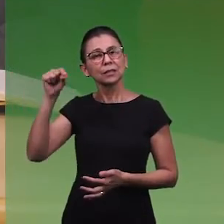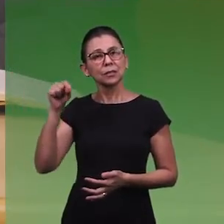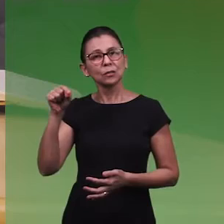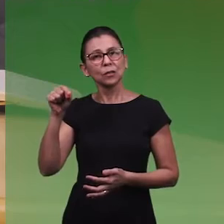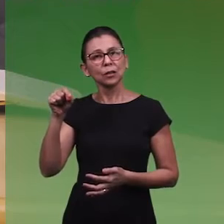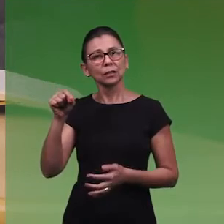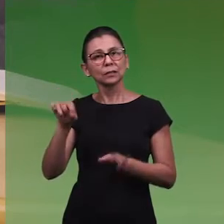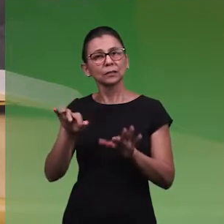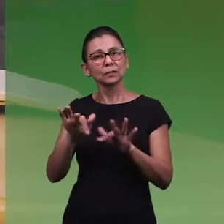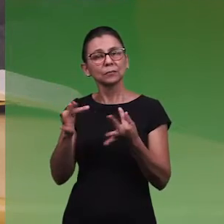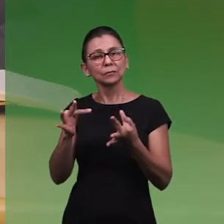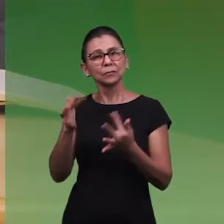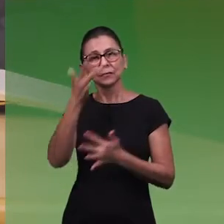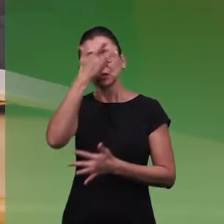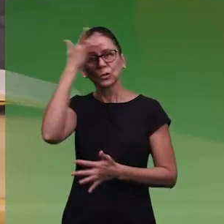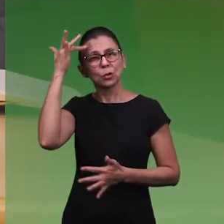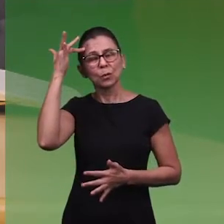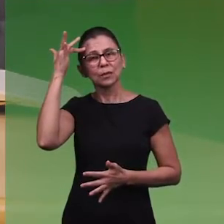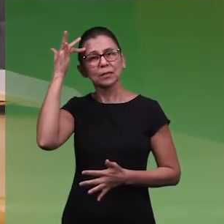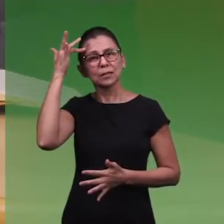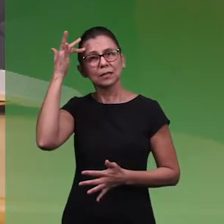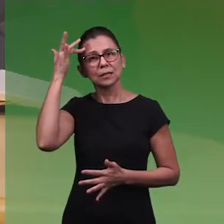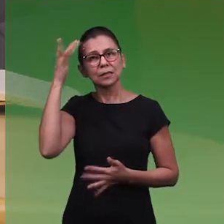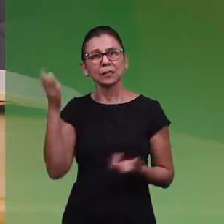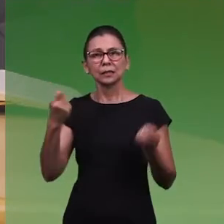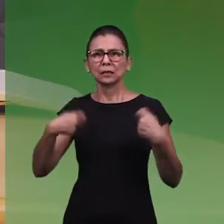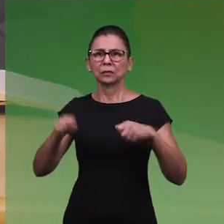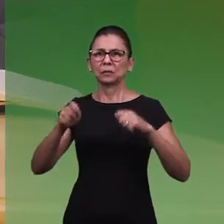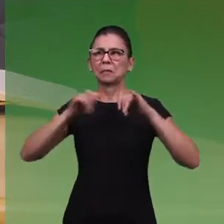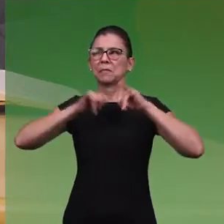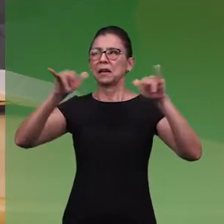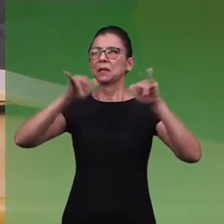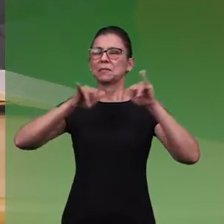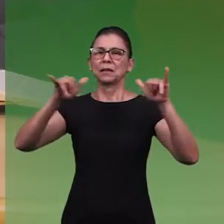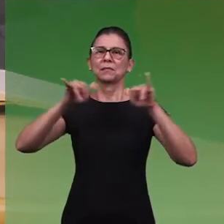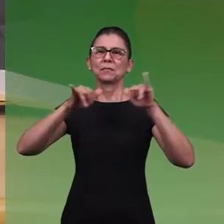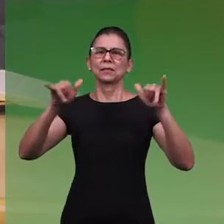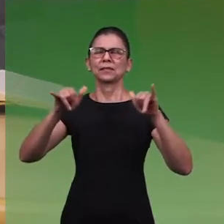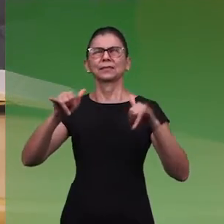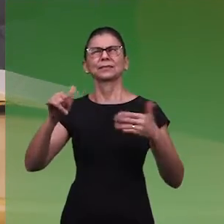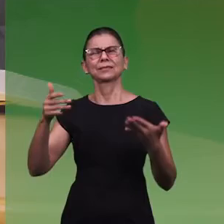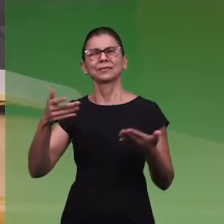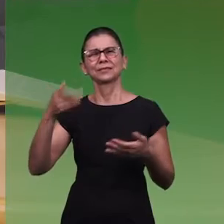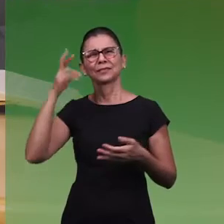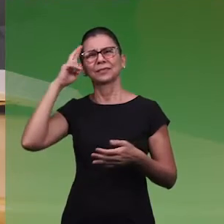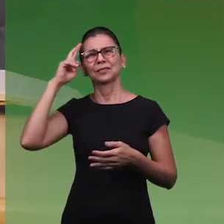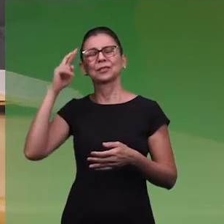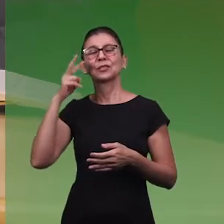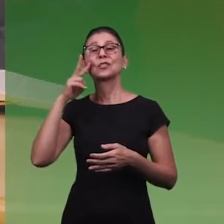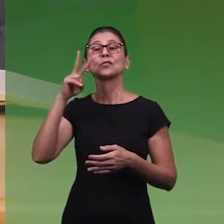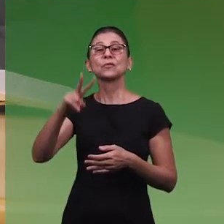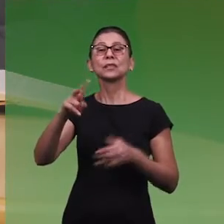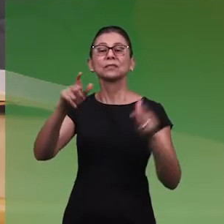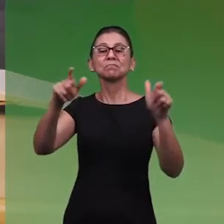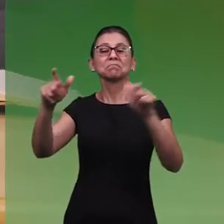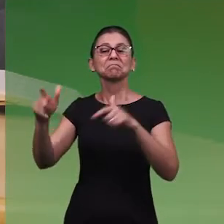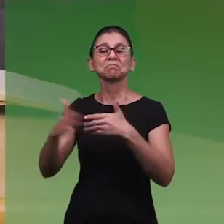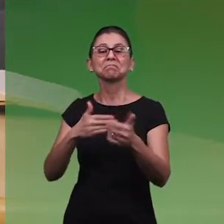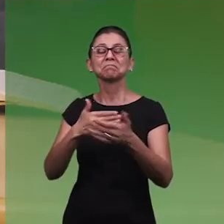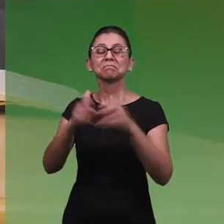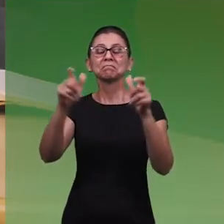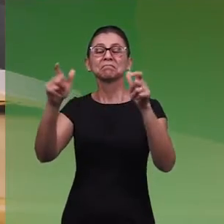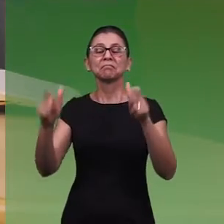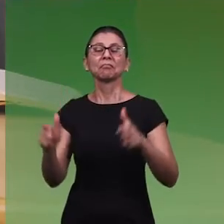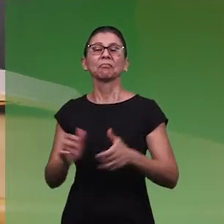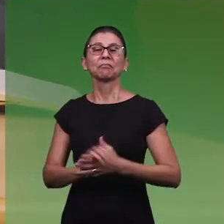certo? E outra coisa, não precisa fazer propaganda, ele sabe onde você está. Parou